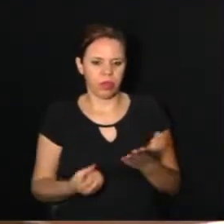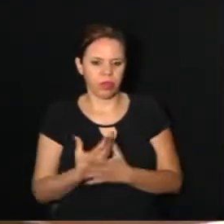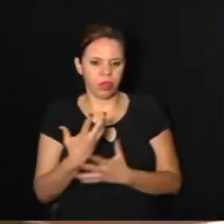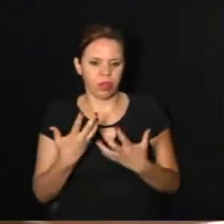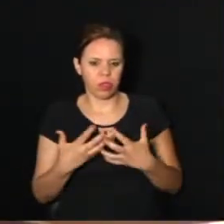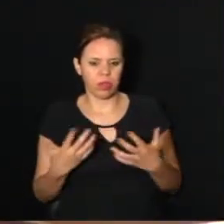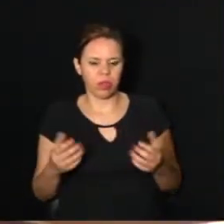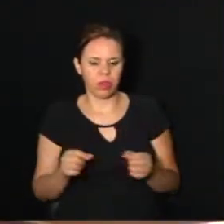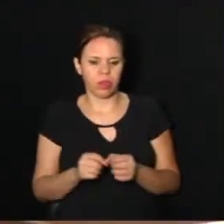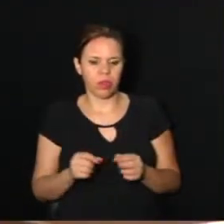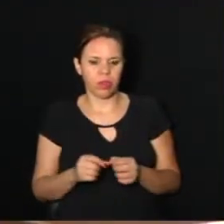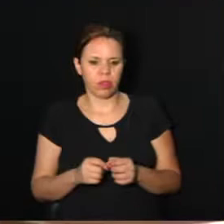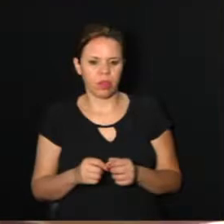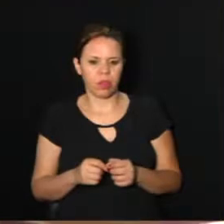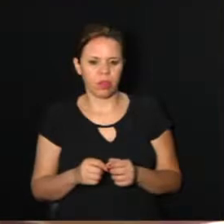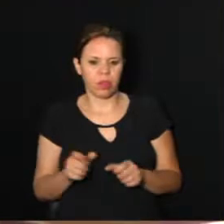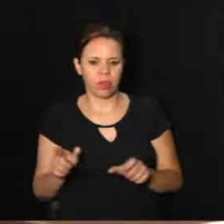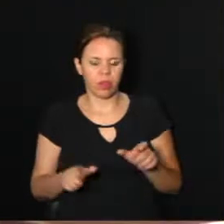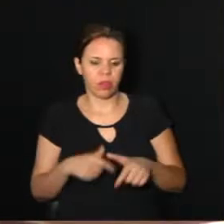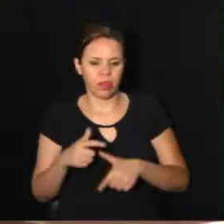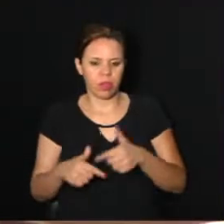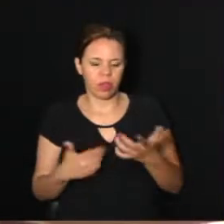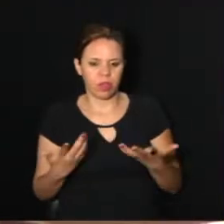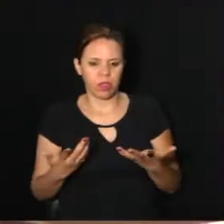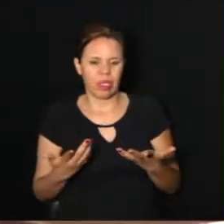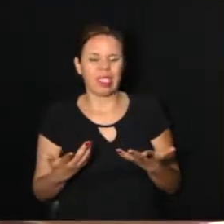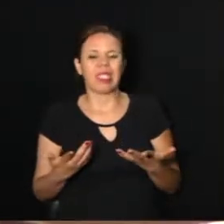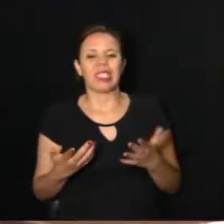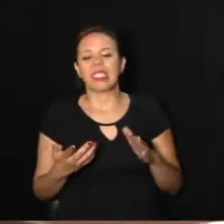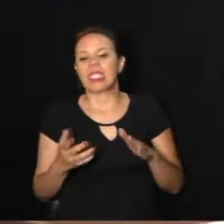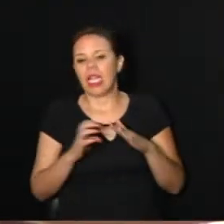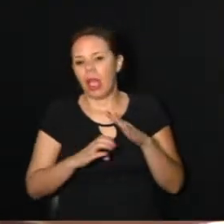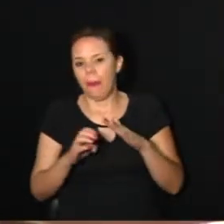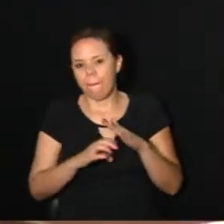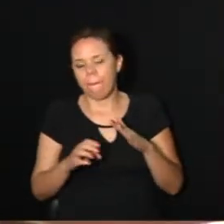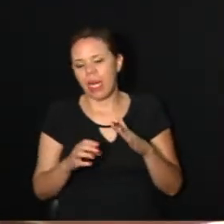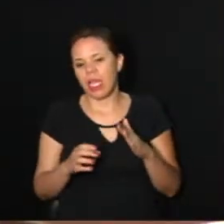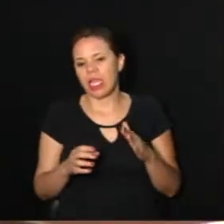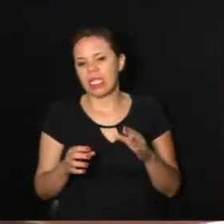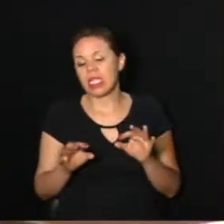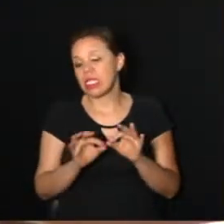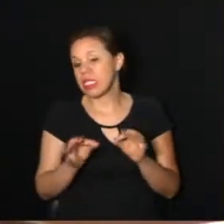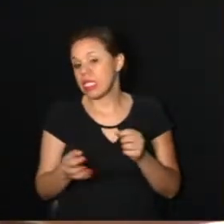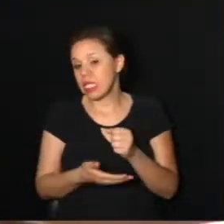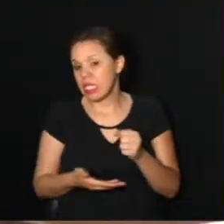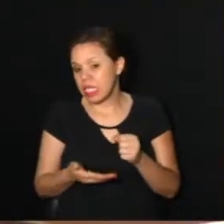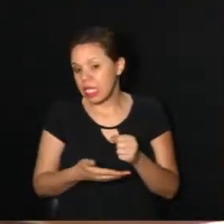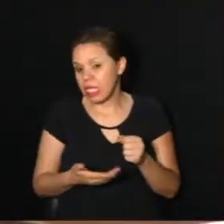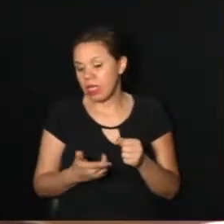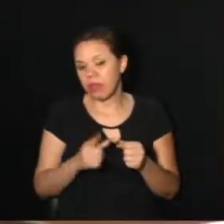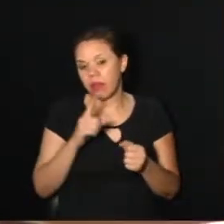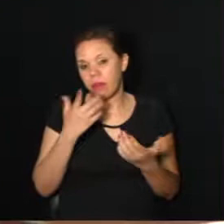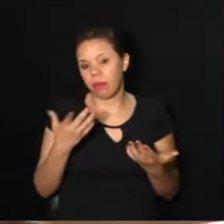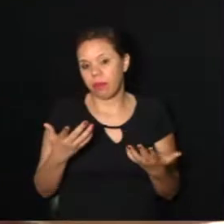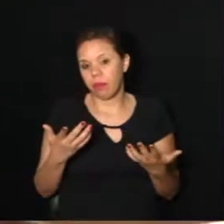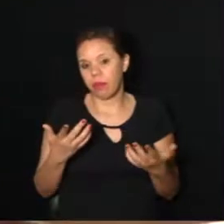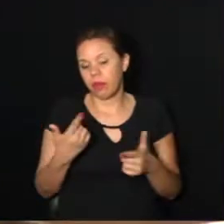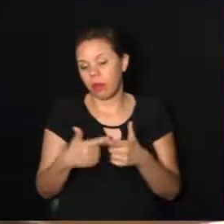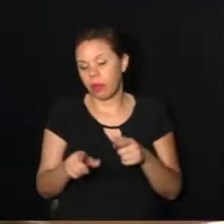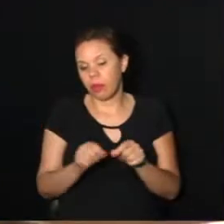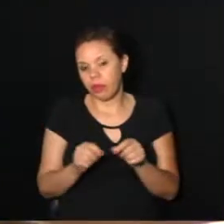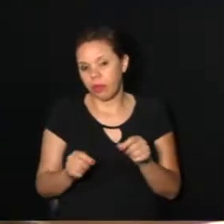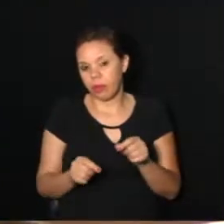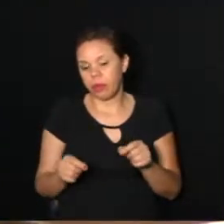para as atividades de pequeno impacto, desburocratizar ao máximo. Quando for fazer essa